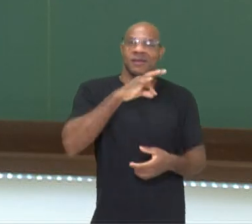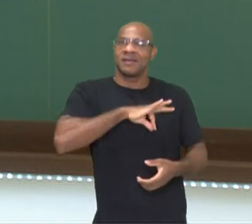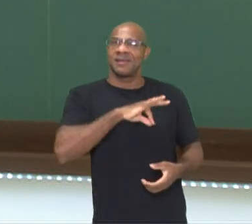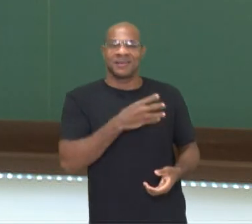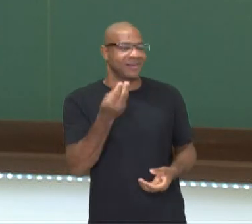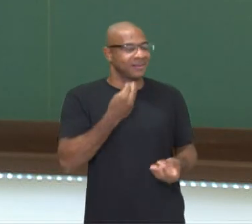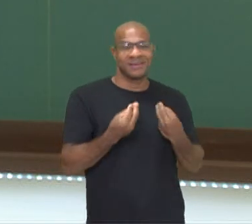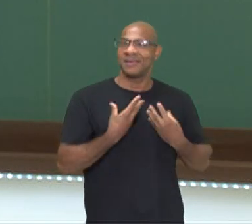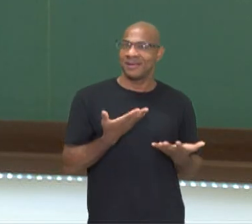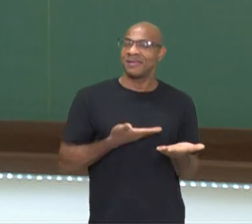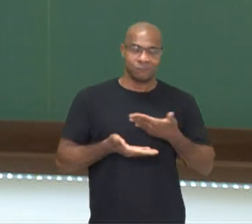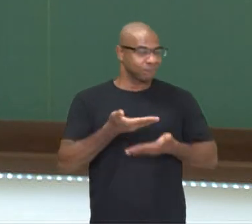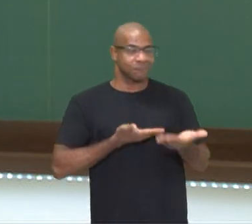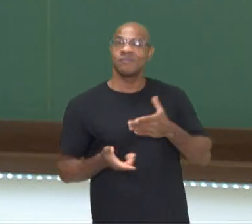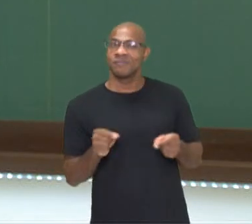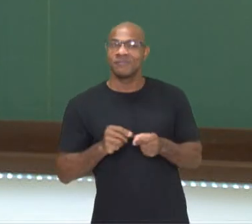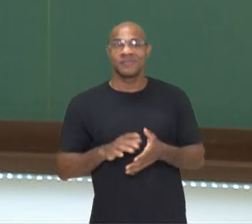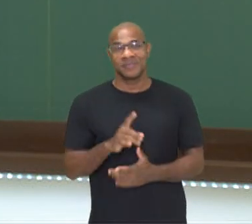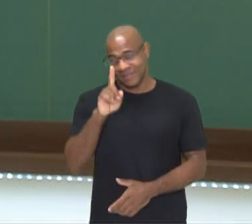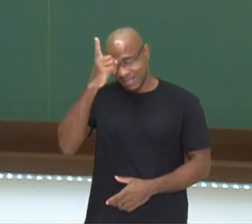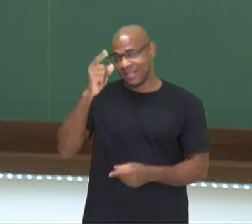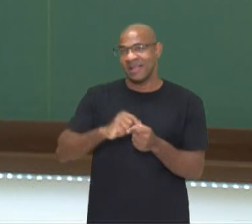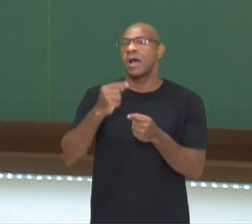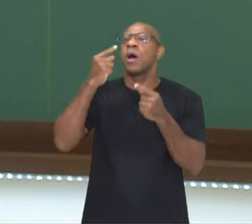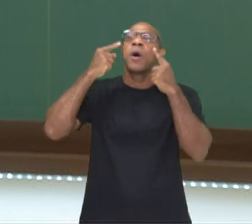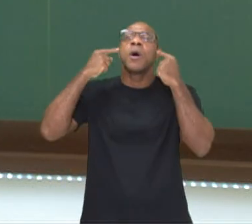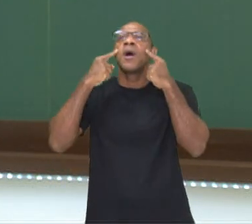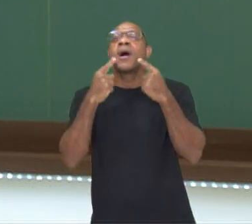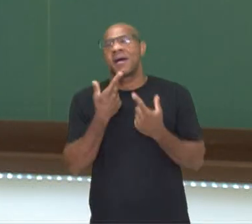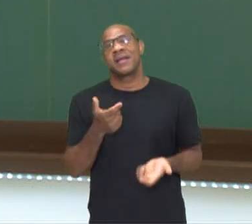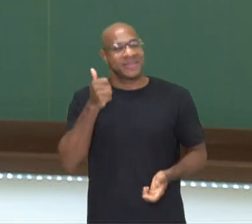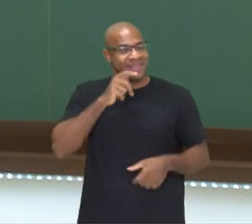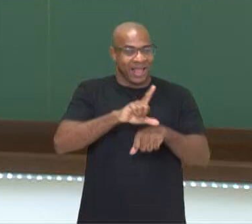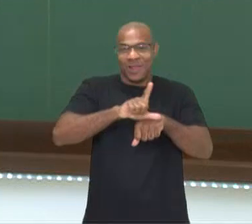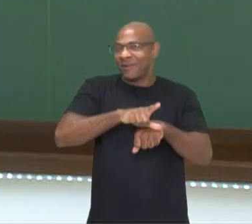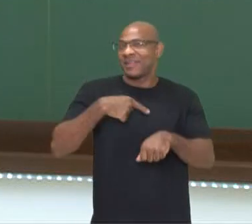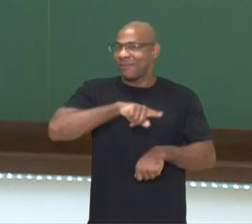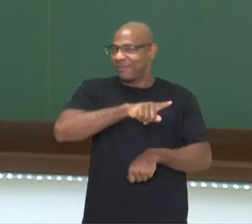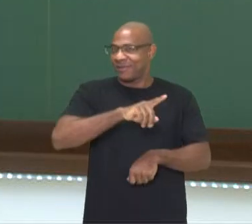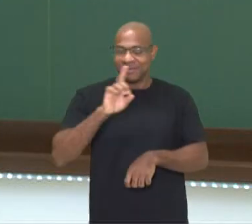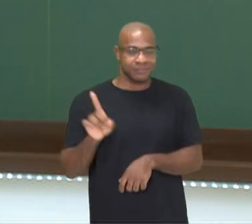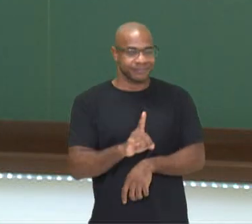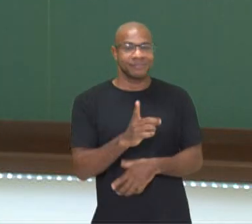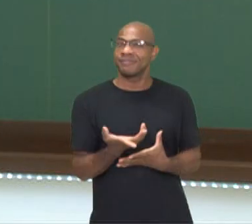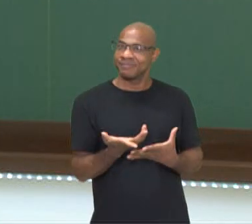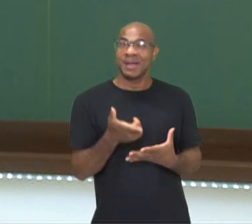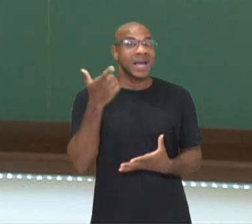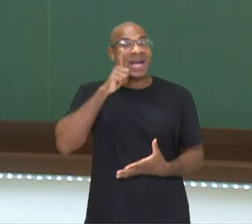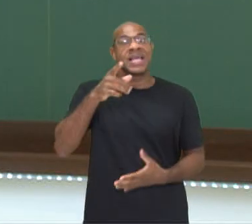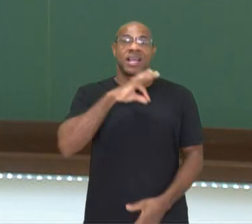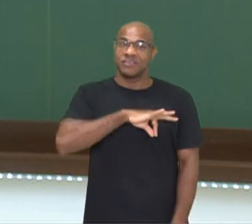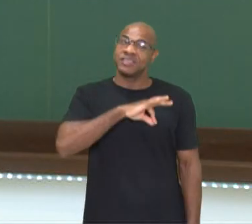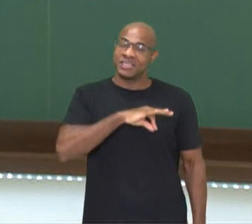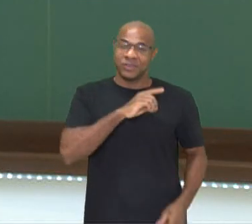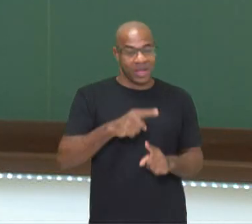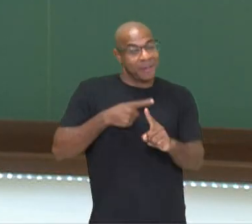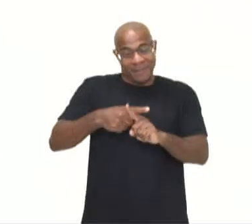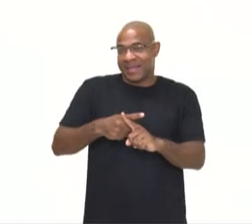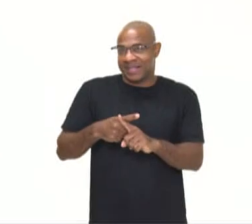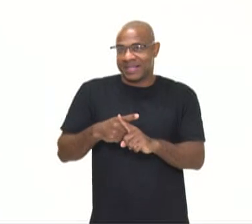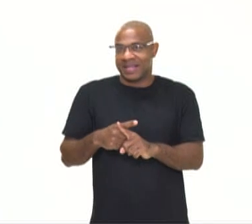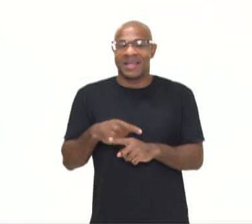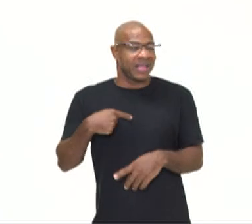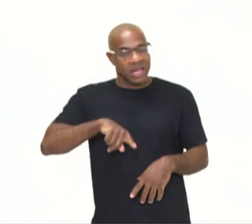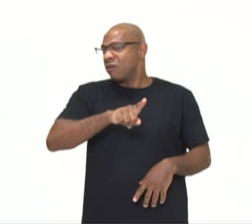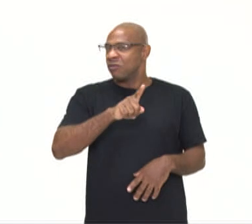tá? Então, ela teve uma ideia de fazer maquiagem nas clientes de uma loja para poder ter uma renda a mais aí. E ela